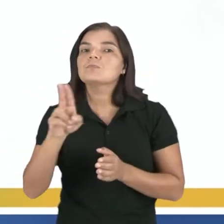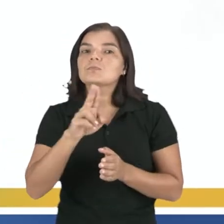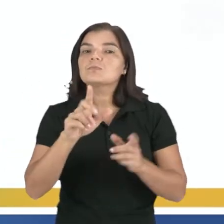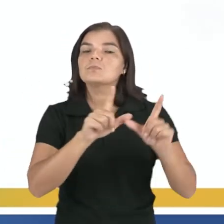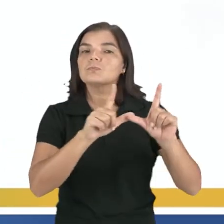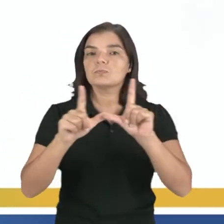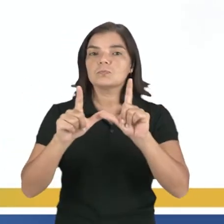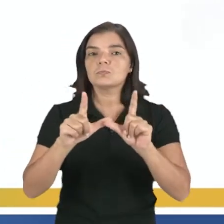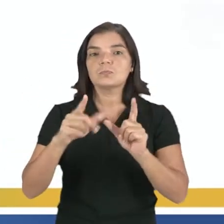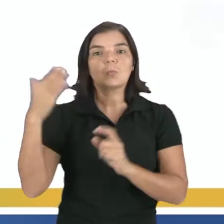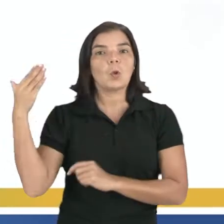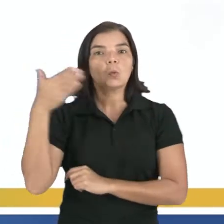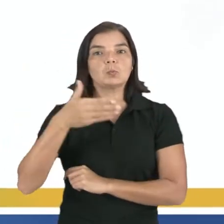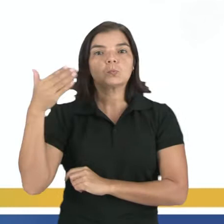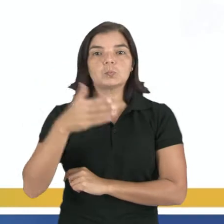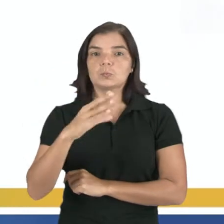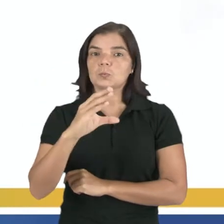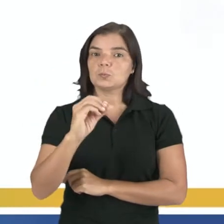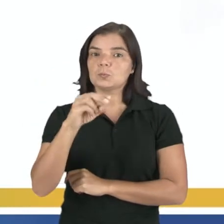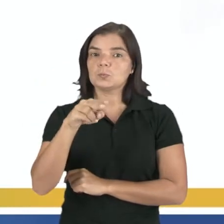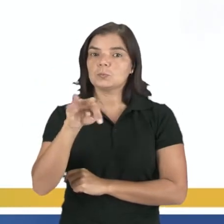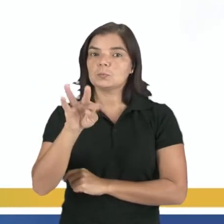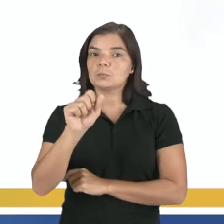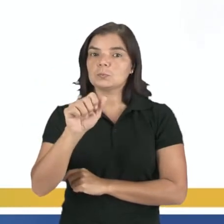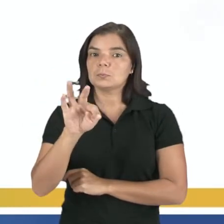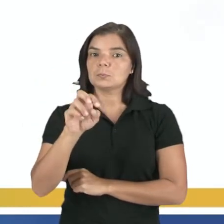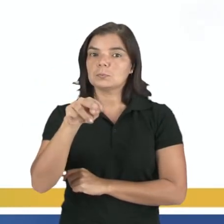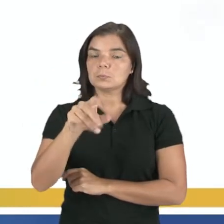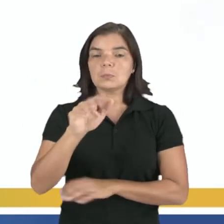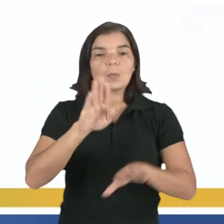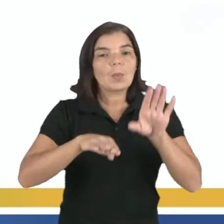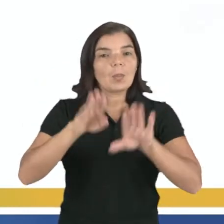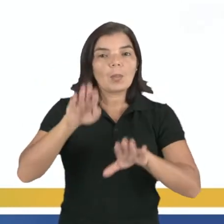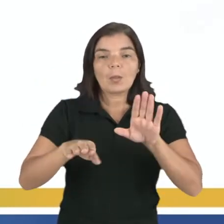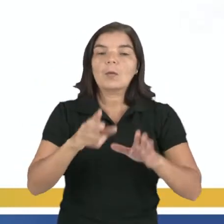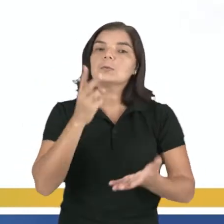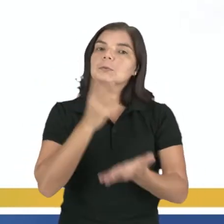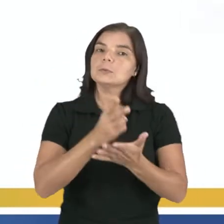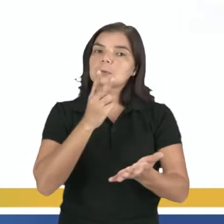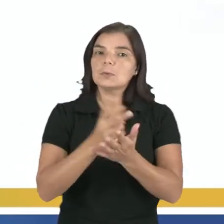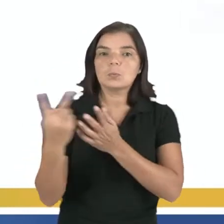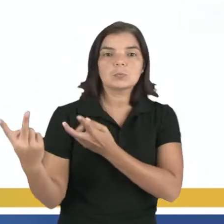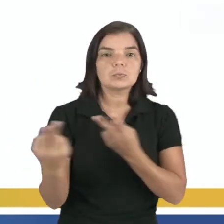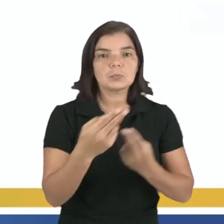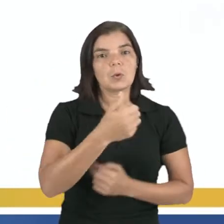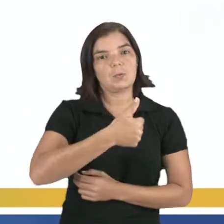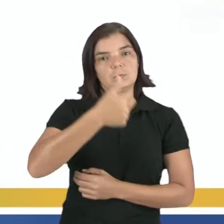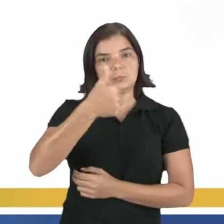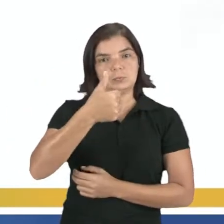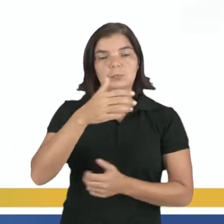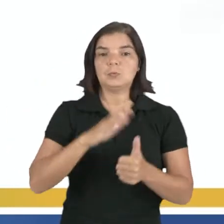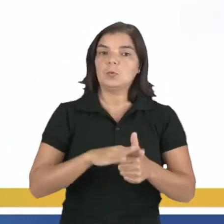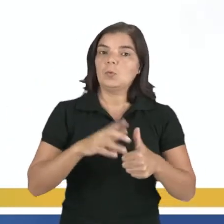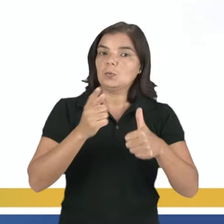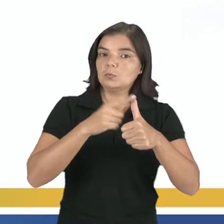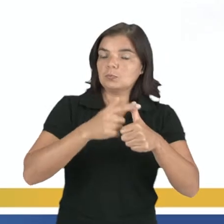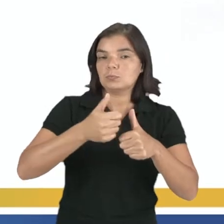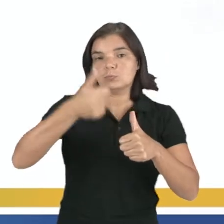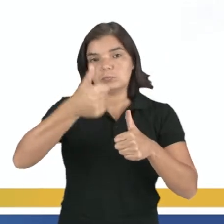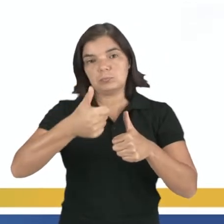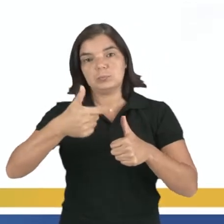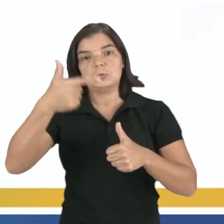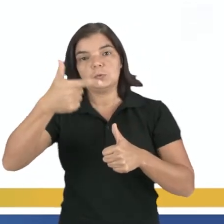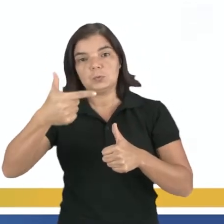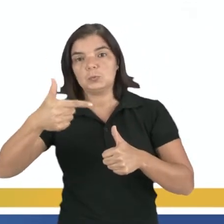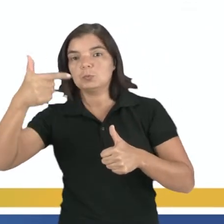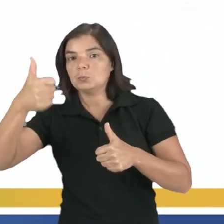sequência constante. Todos os elementos dela, independente da ordem dele, sempre é igual a 1. Então o primeiro termo é 1, o segundo termo é 1, o